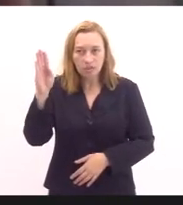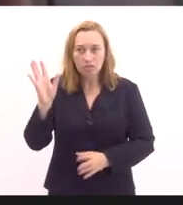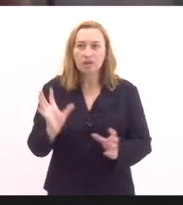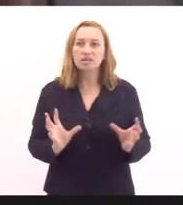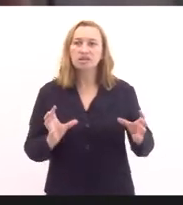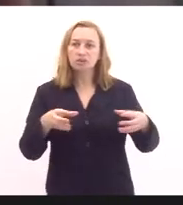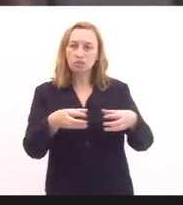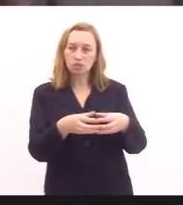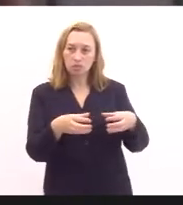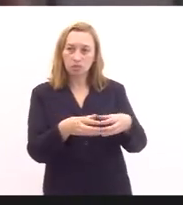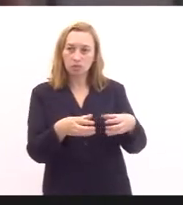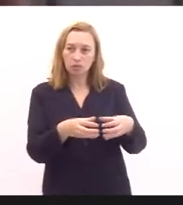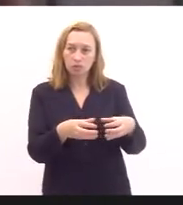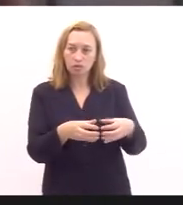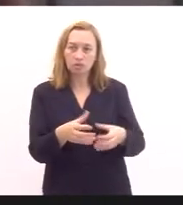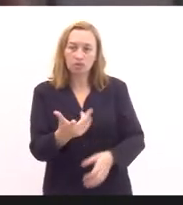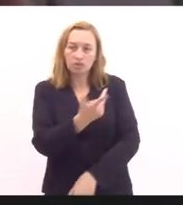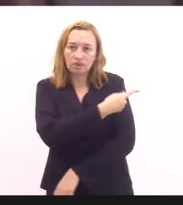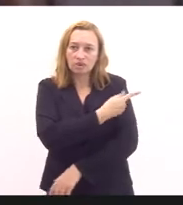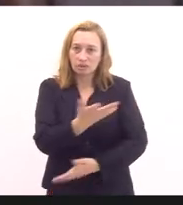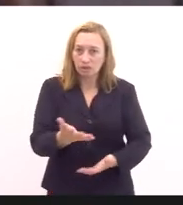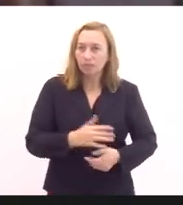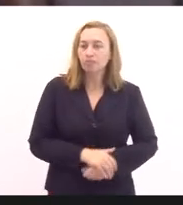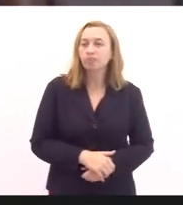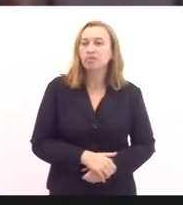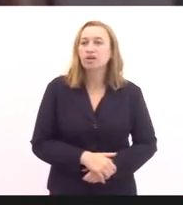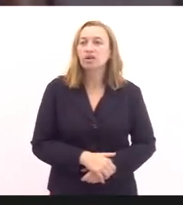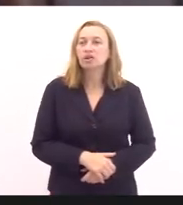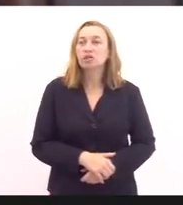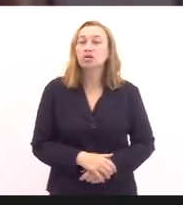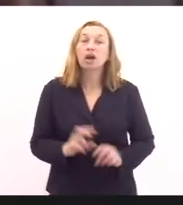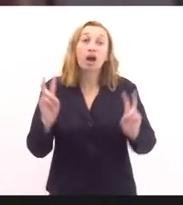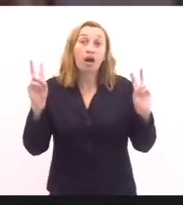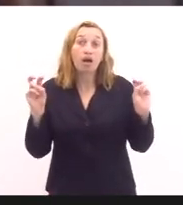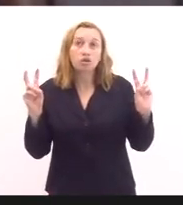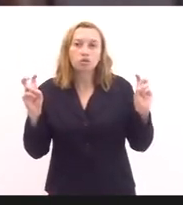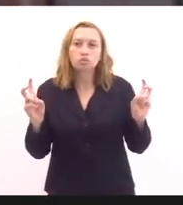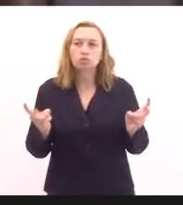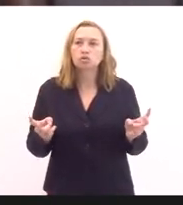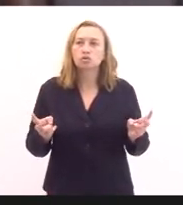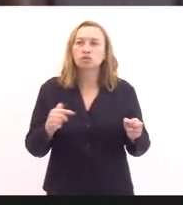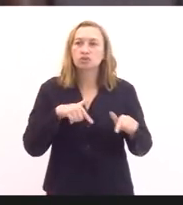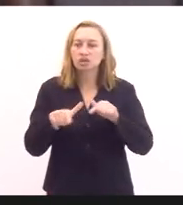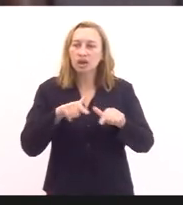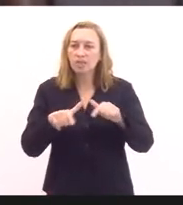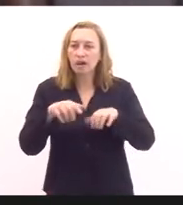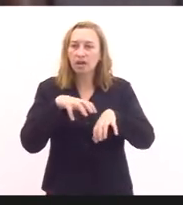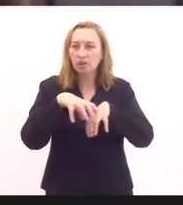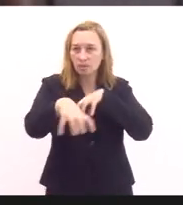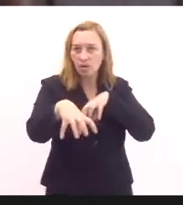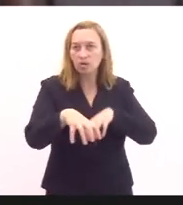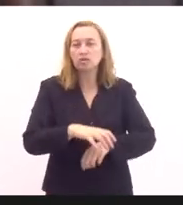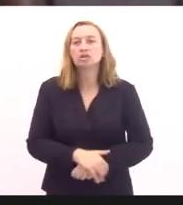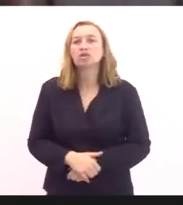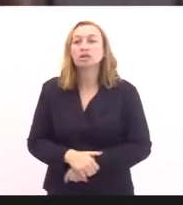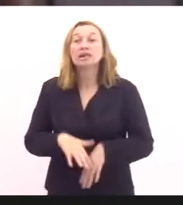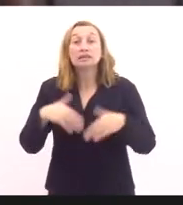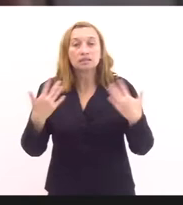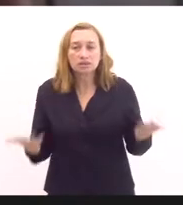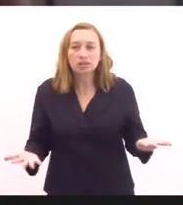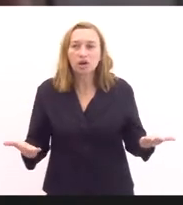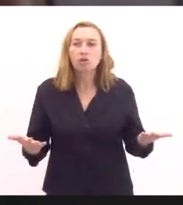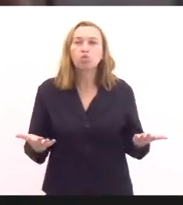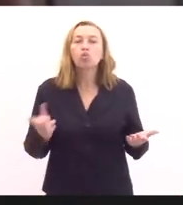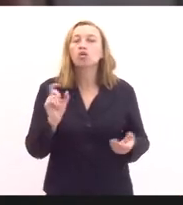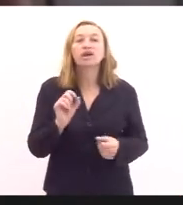população é sobre questões de trabalho remoto né então